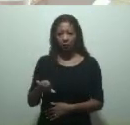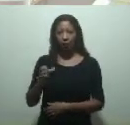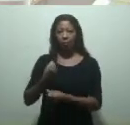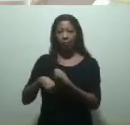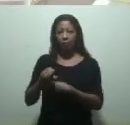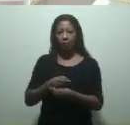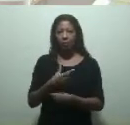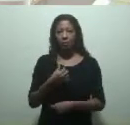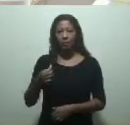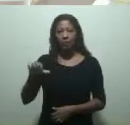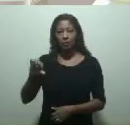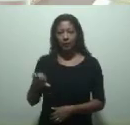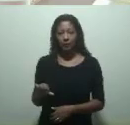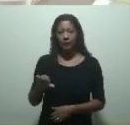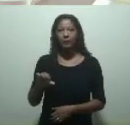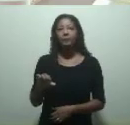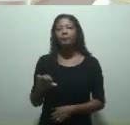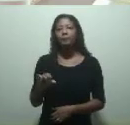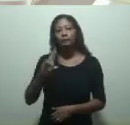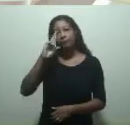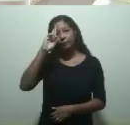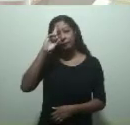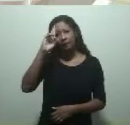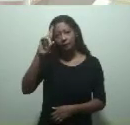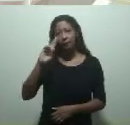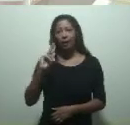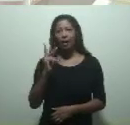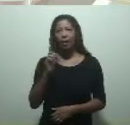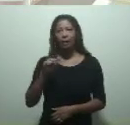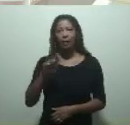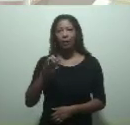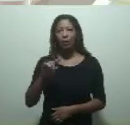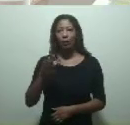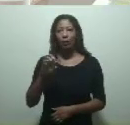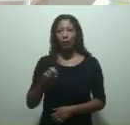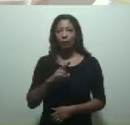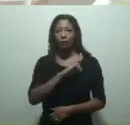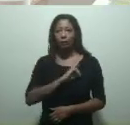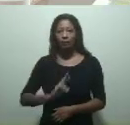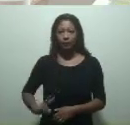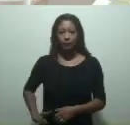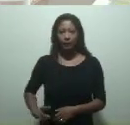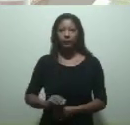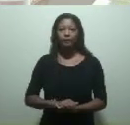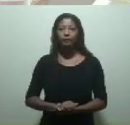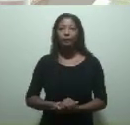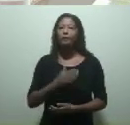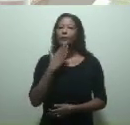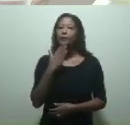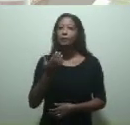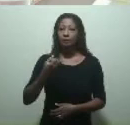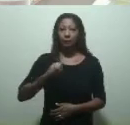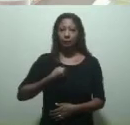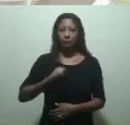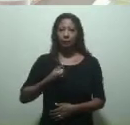1239 de 2019, de autoria do vereador Hamilton Rademarque Pereira. Indicação